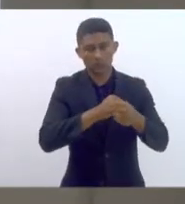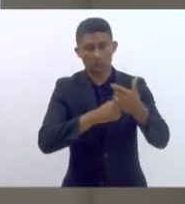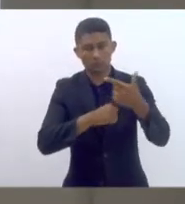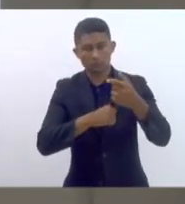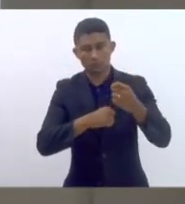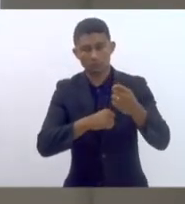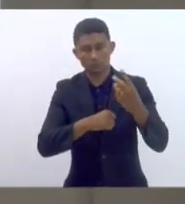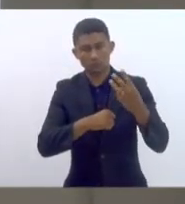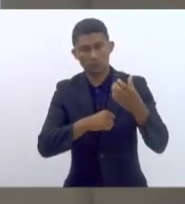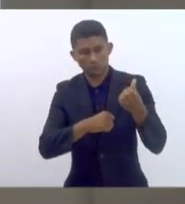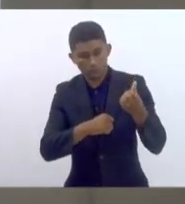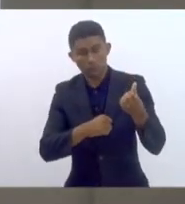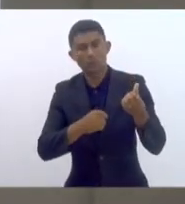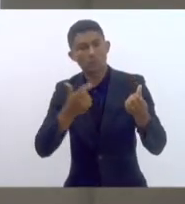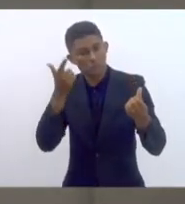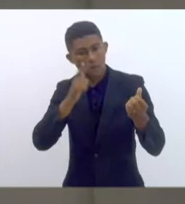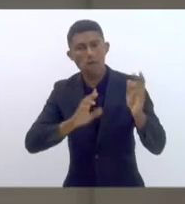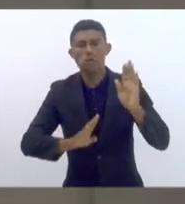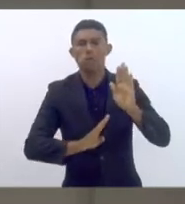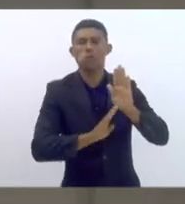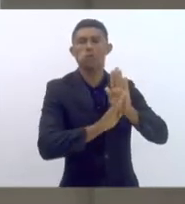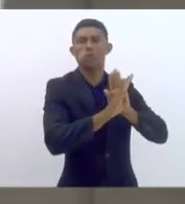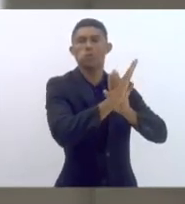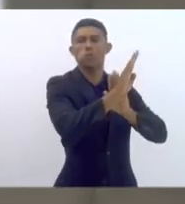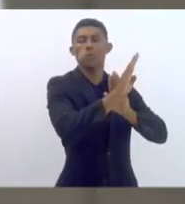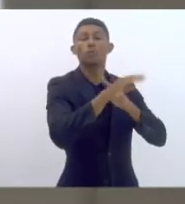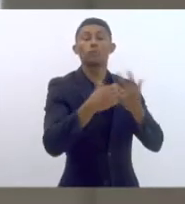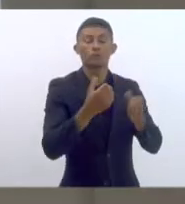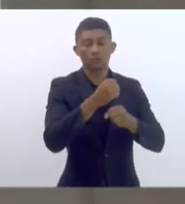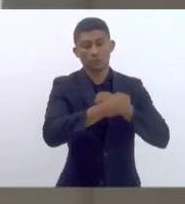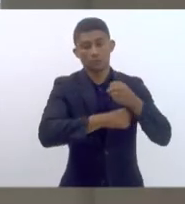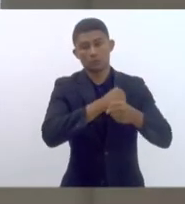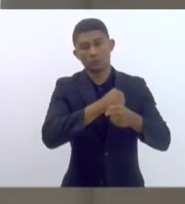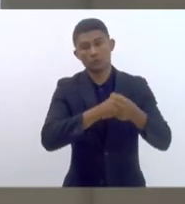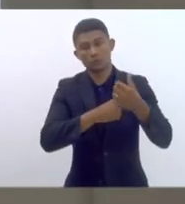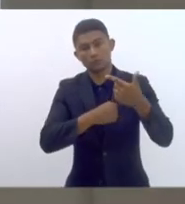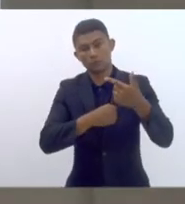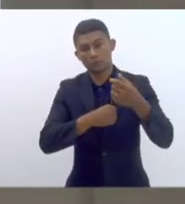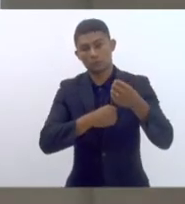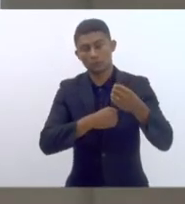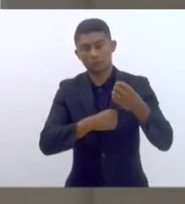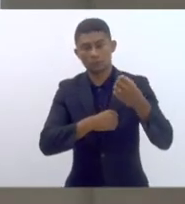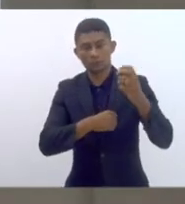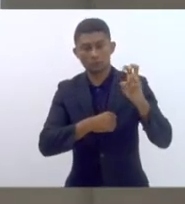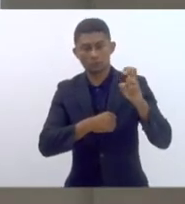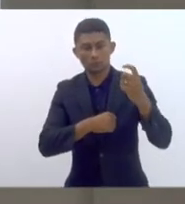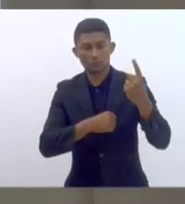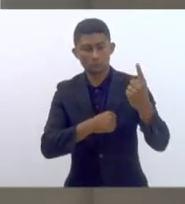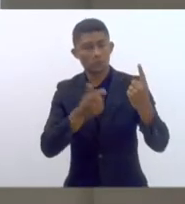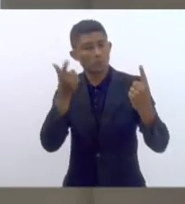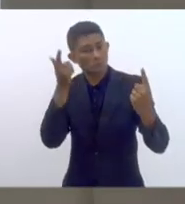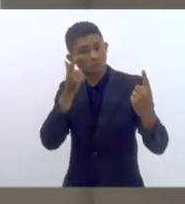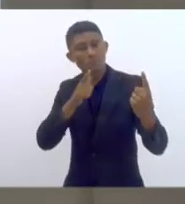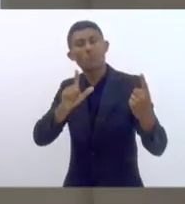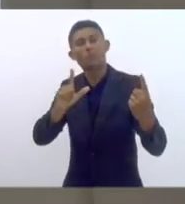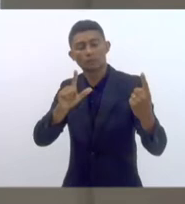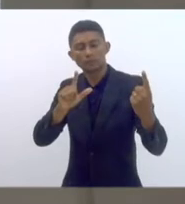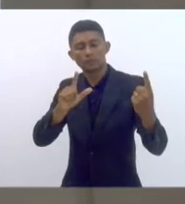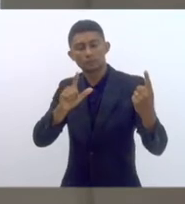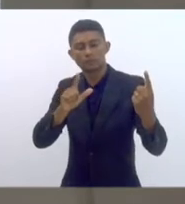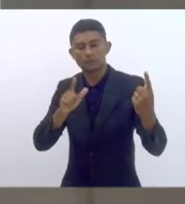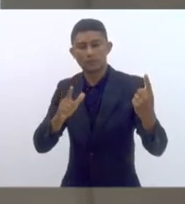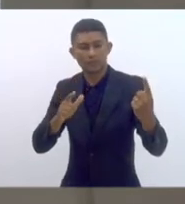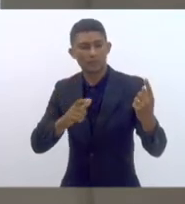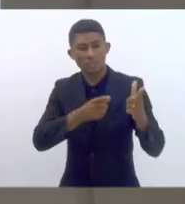5,9%, sobe e a gente chega em 2051 com 13,3% da receita corrente líquida para arcar com a dívida. Tá?